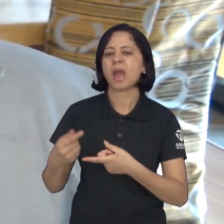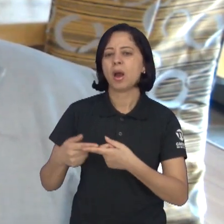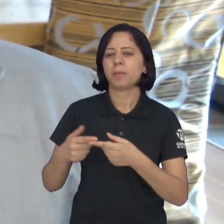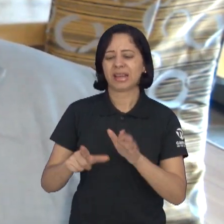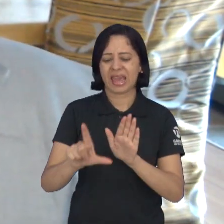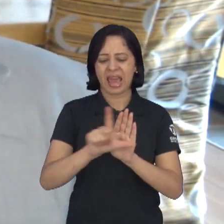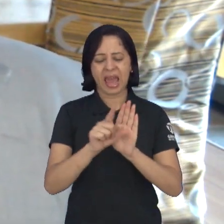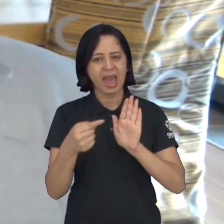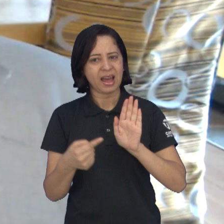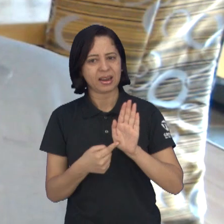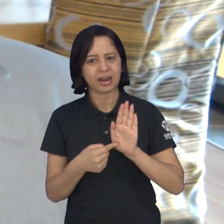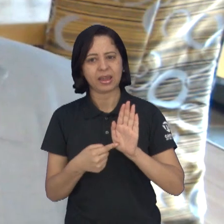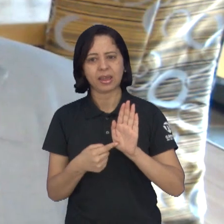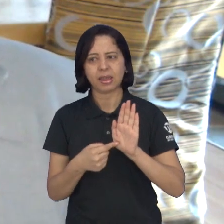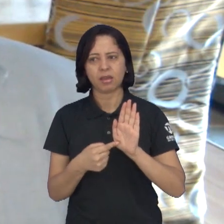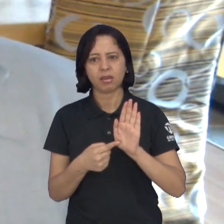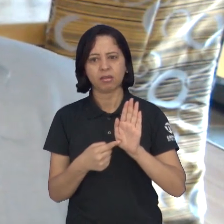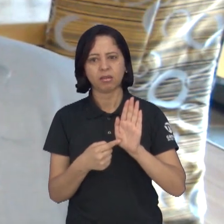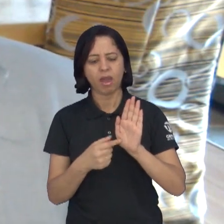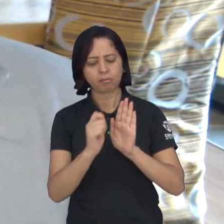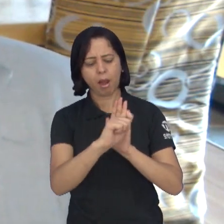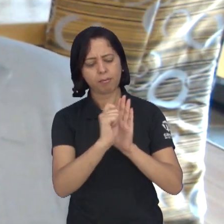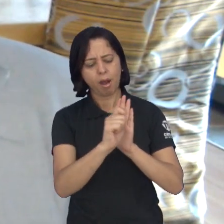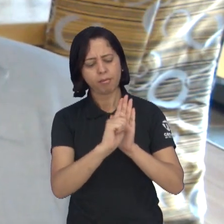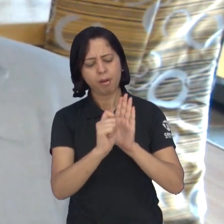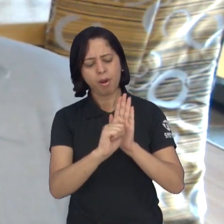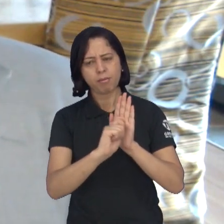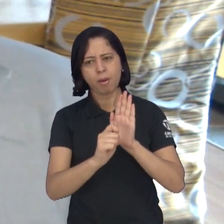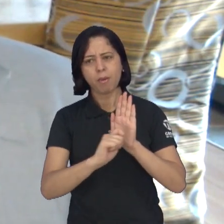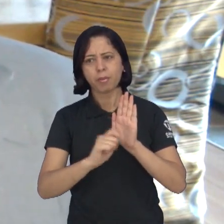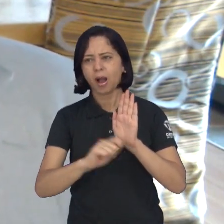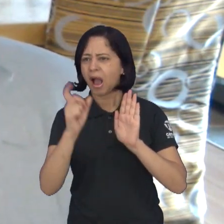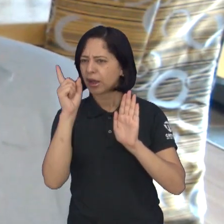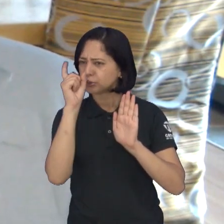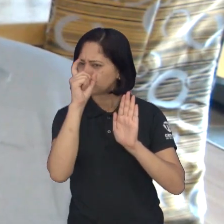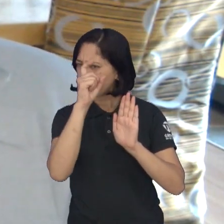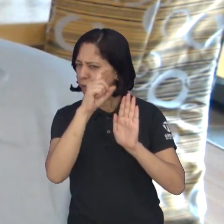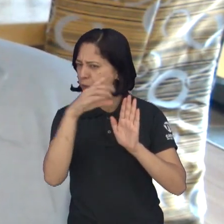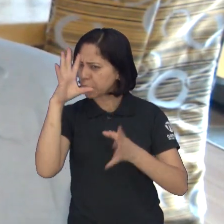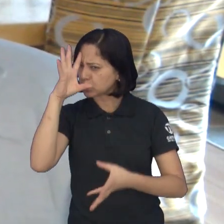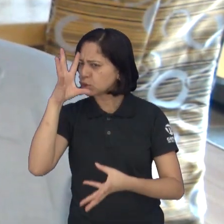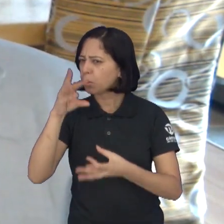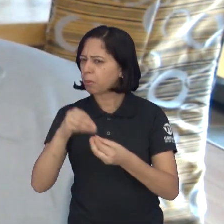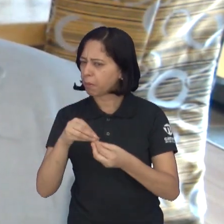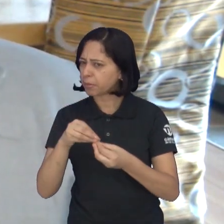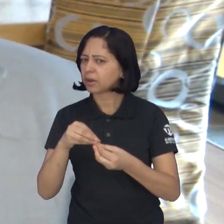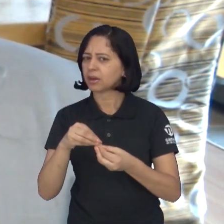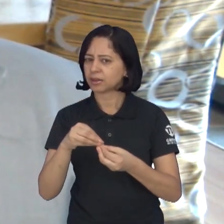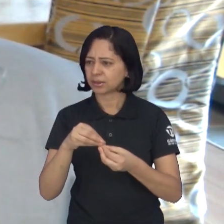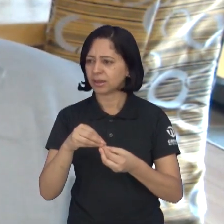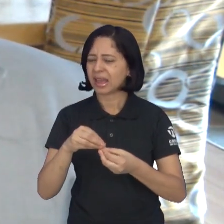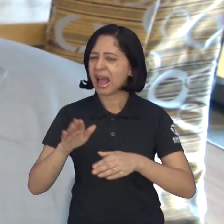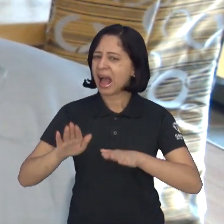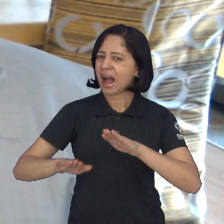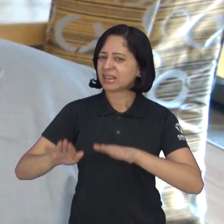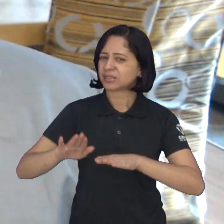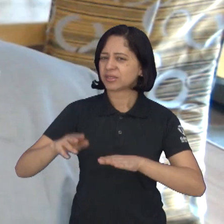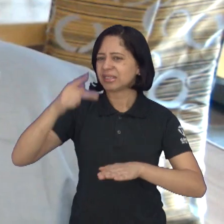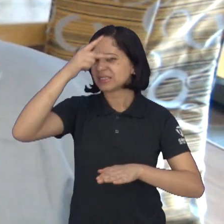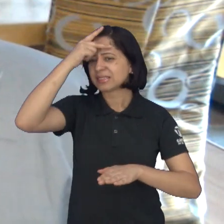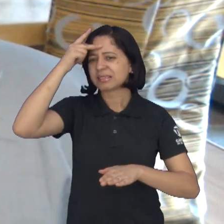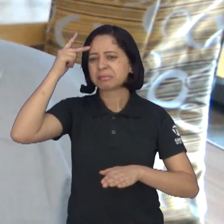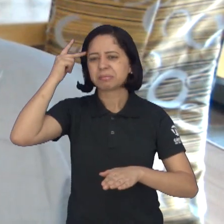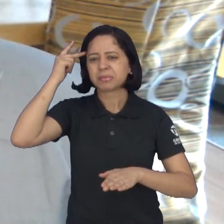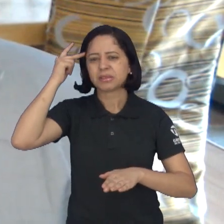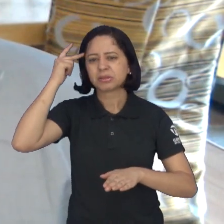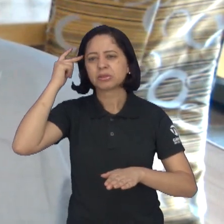lei, ela é um papel branco cheio de letras, né, mal tem espaçamento, então às vezes isso pode tornar